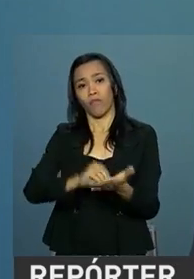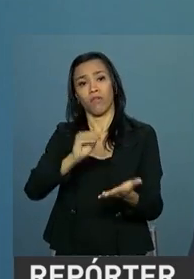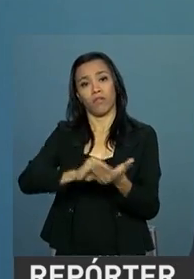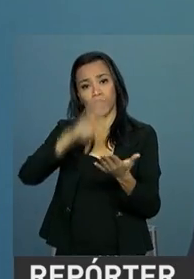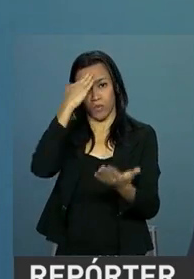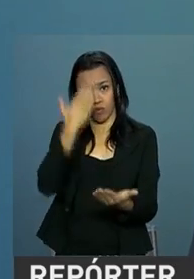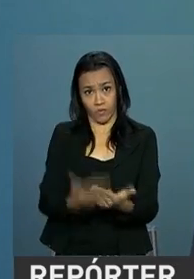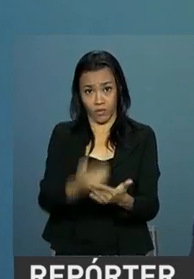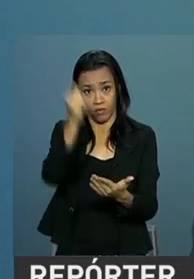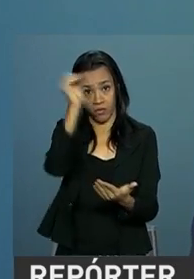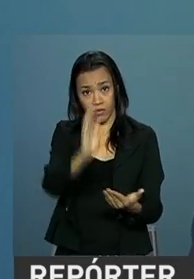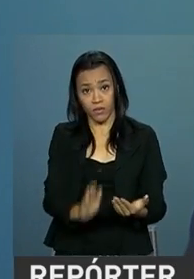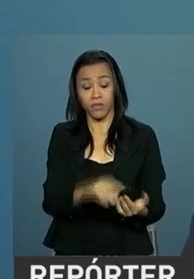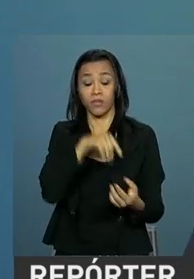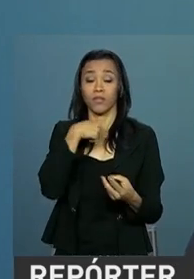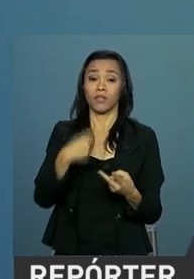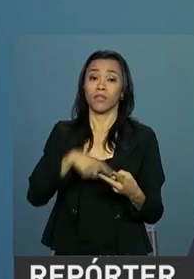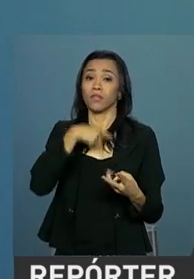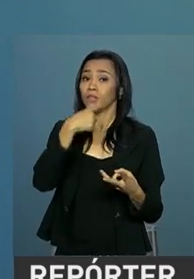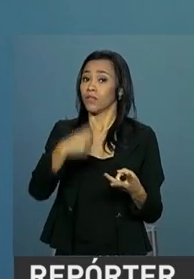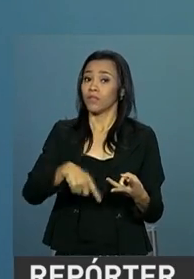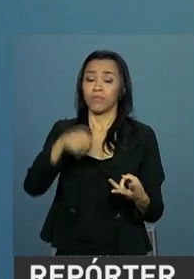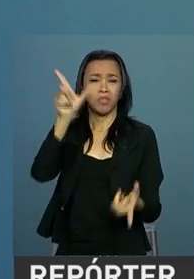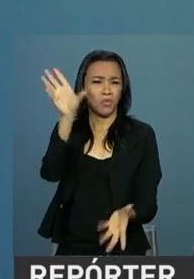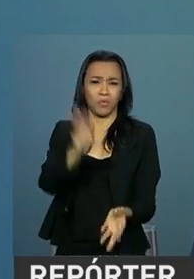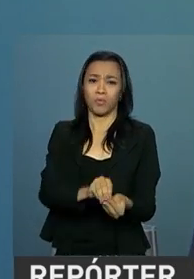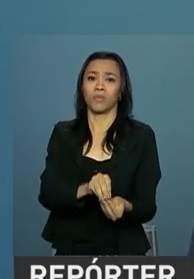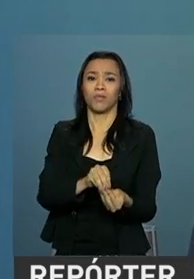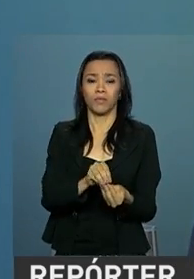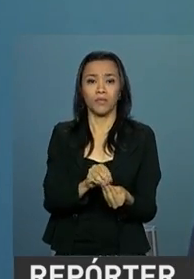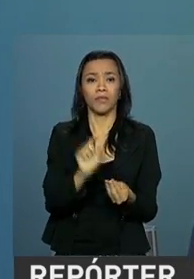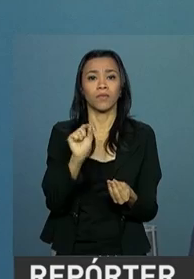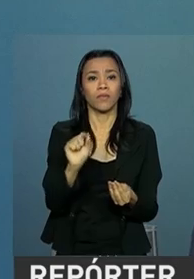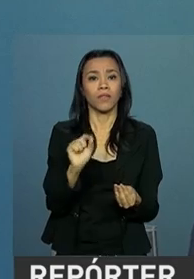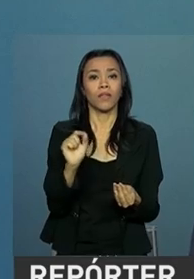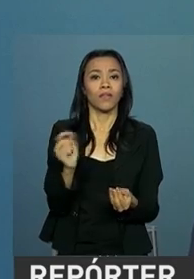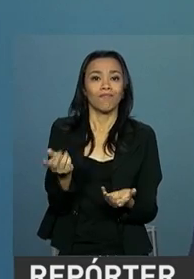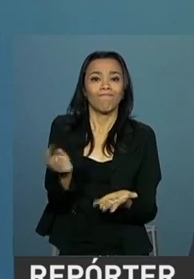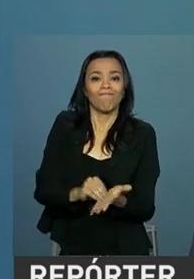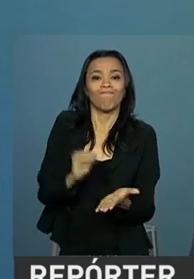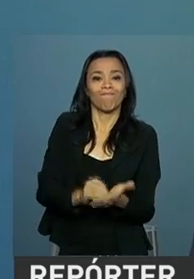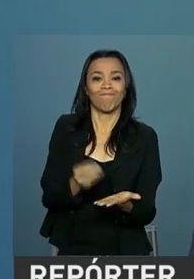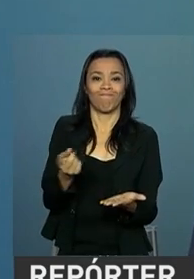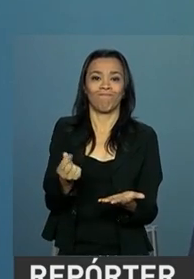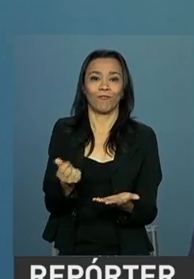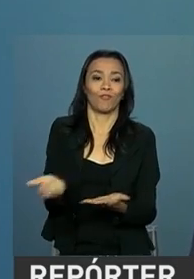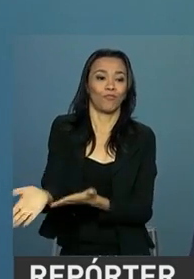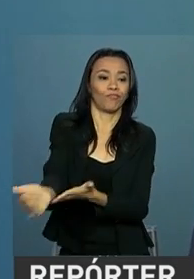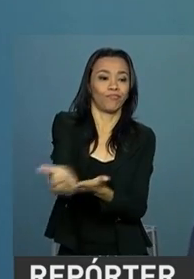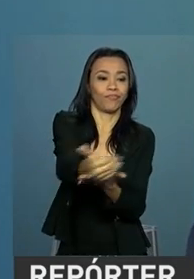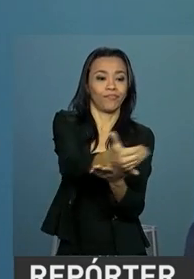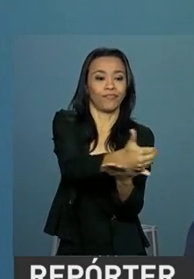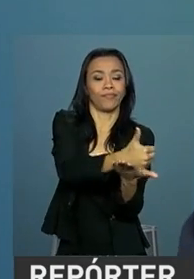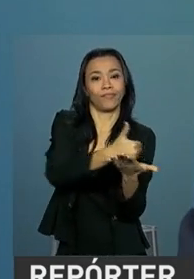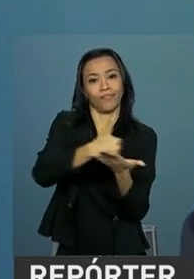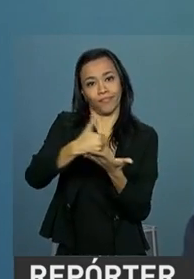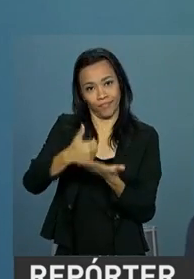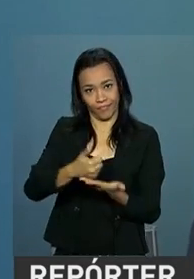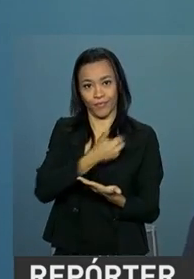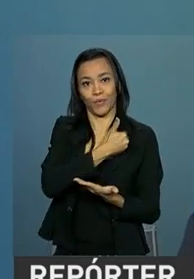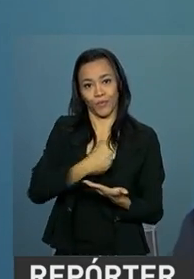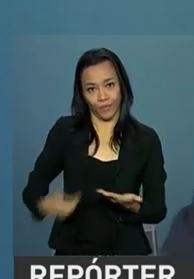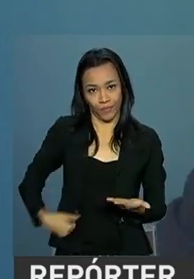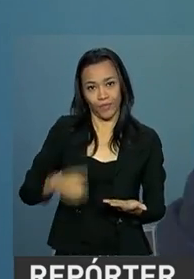da queda em resumo da capacidade arrecadatória e do país como um todo